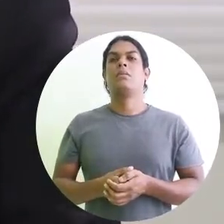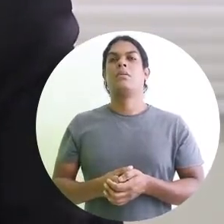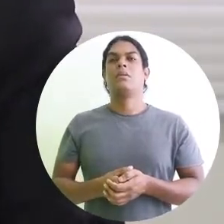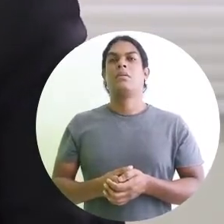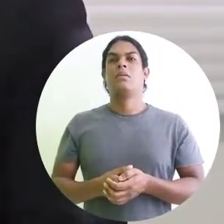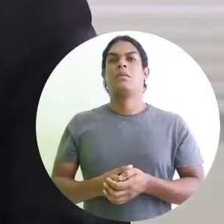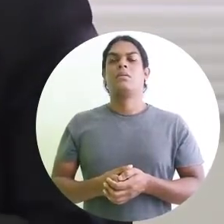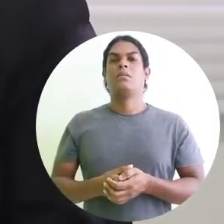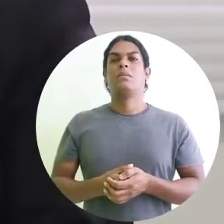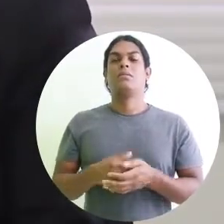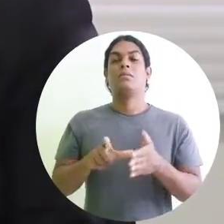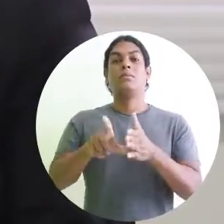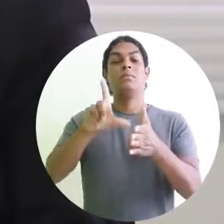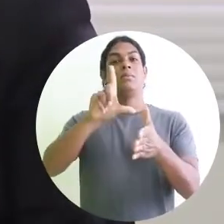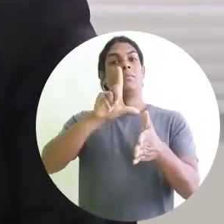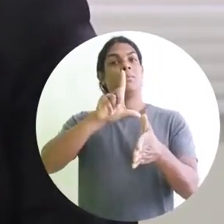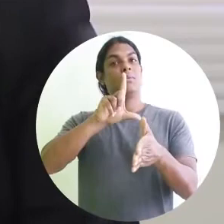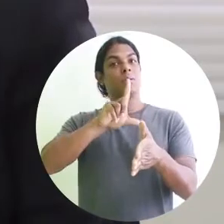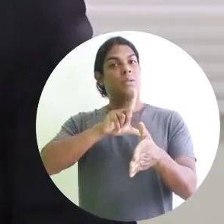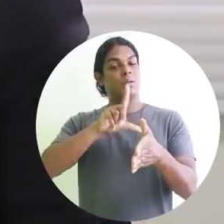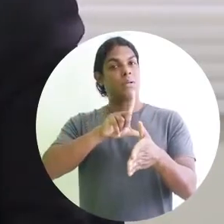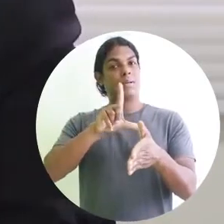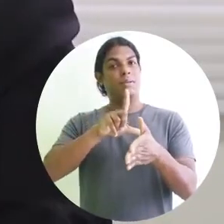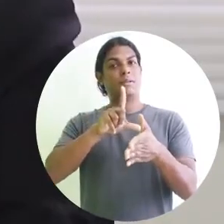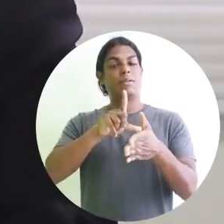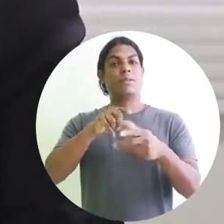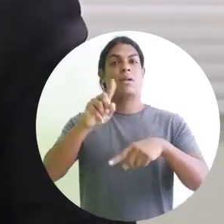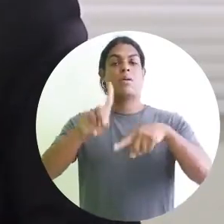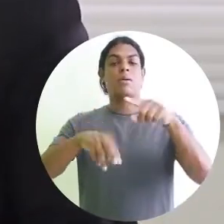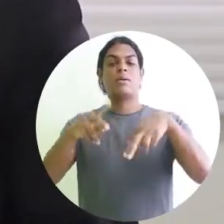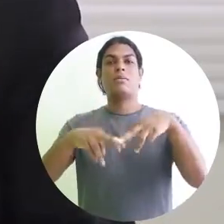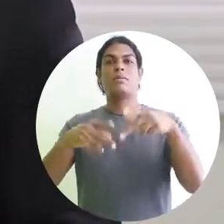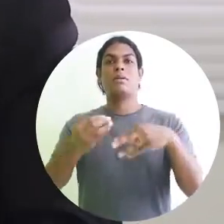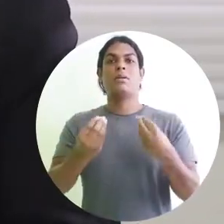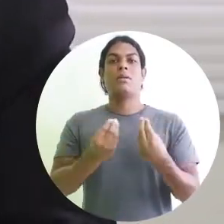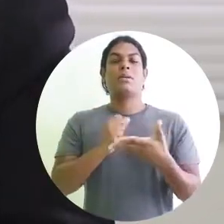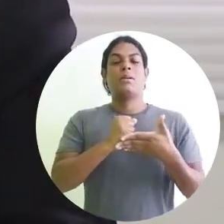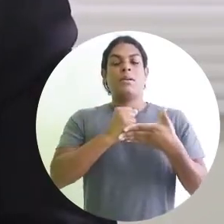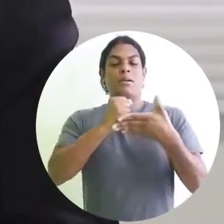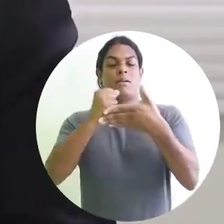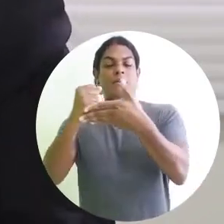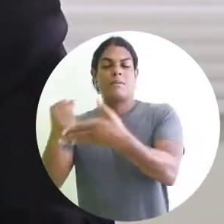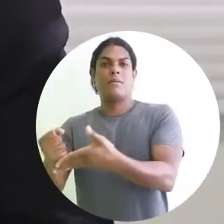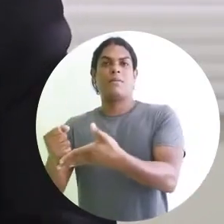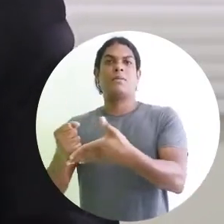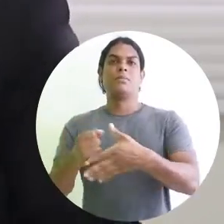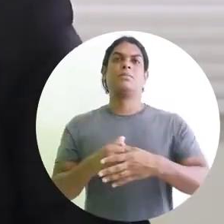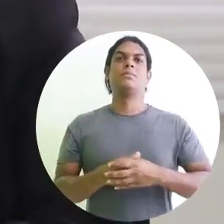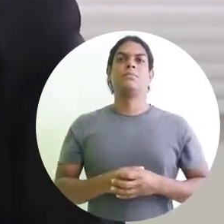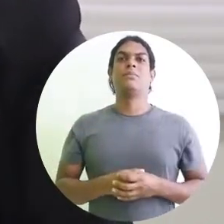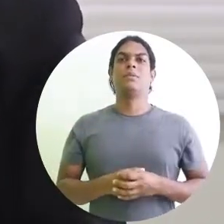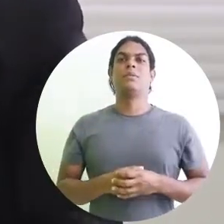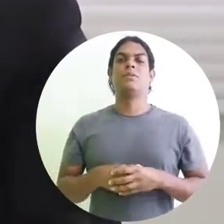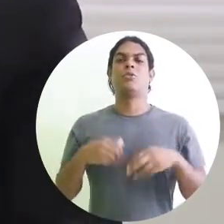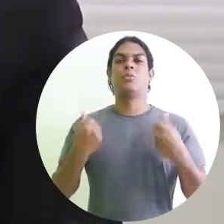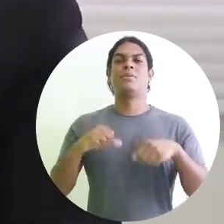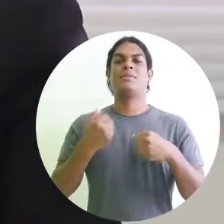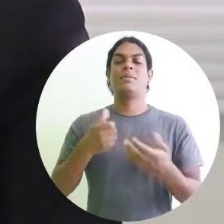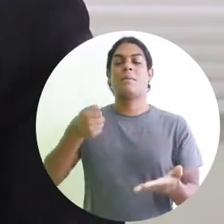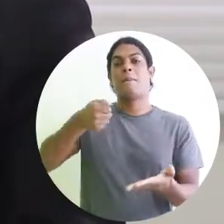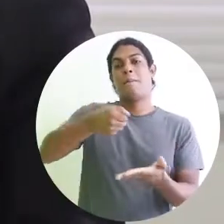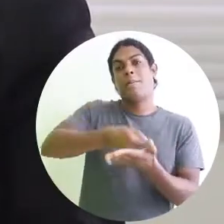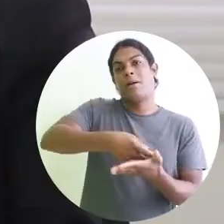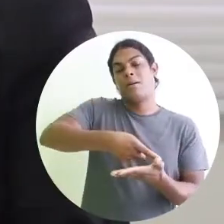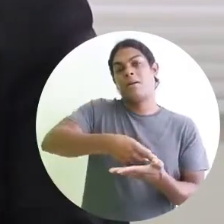exportado, antes mesmo da mercadoria ser embarcada. Então, no ato da negociação é definido que é pagamento